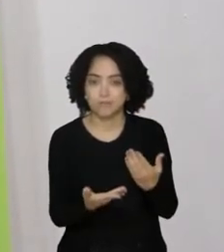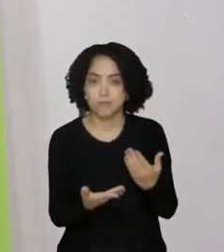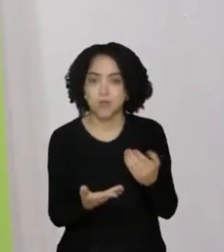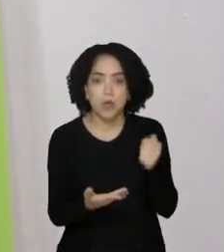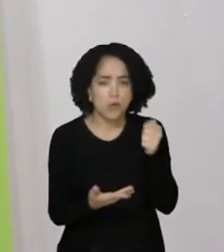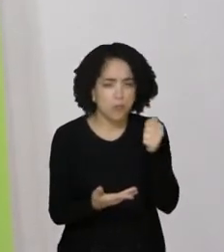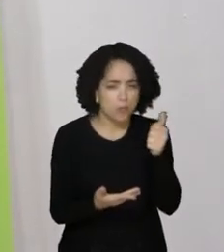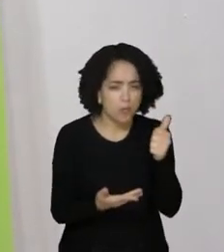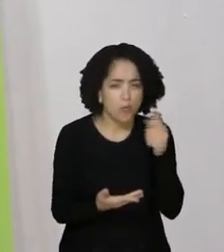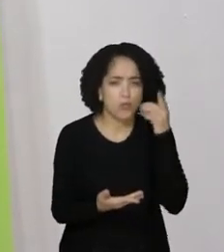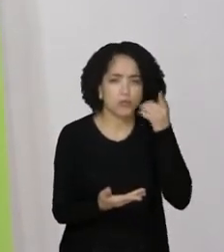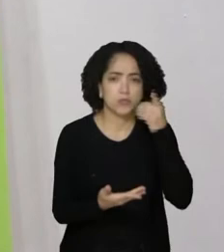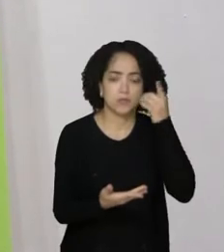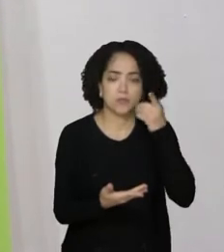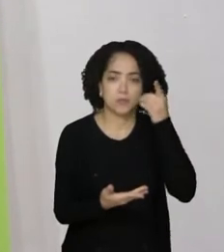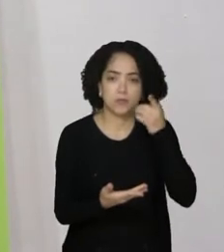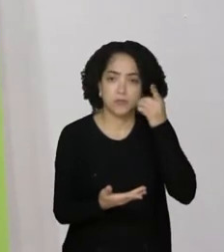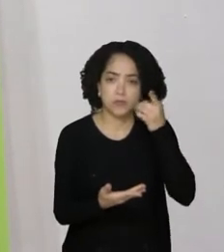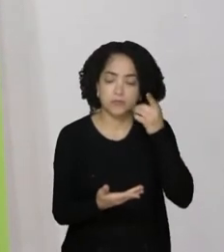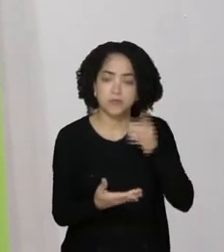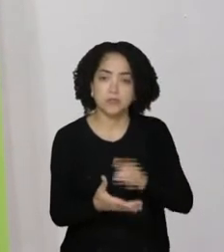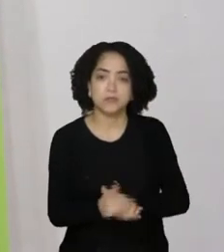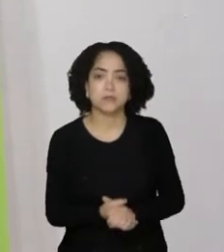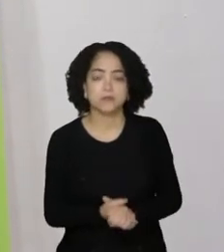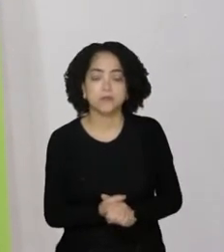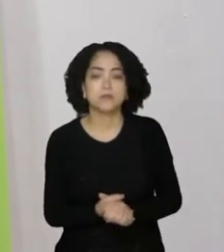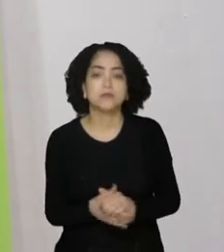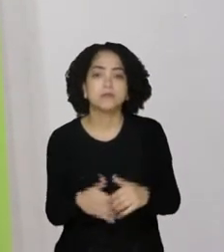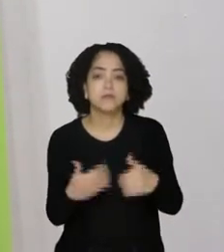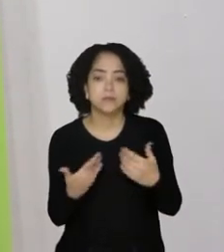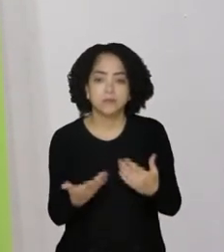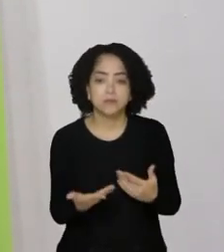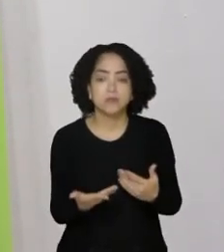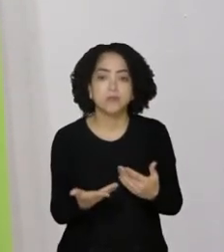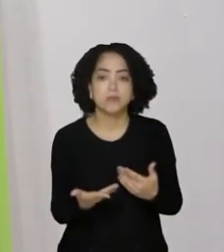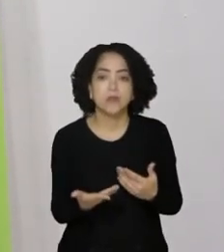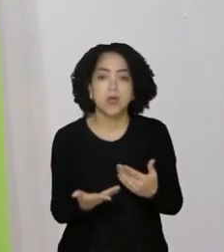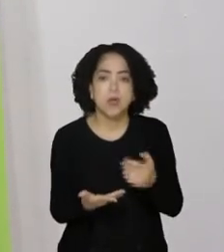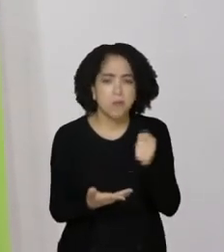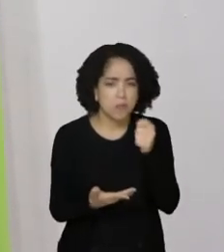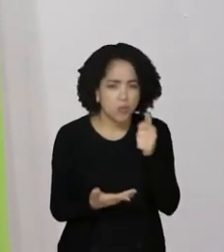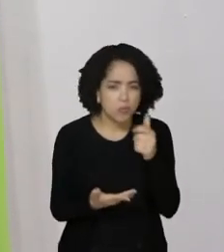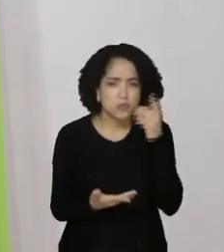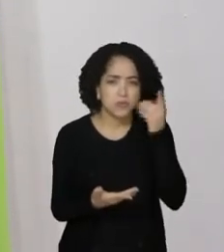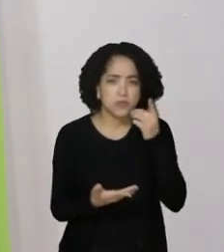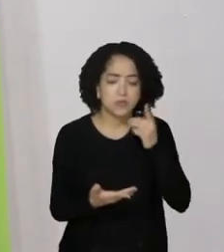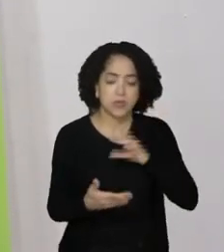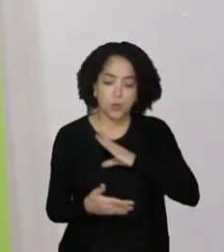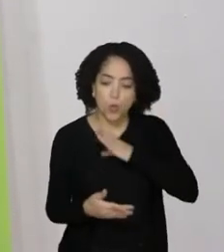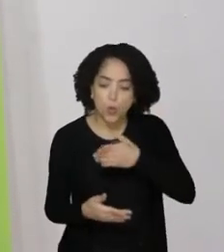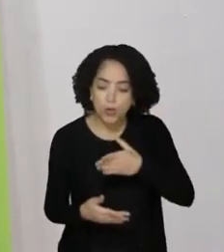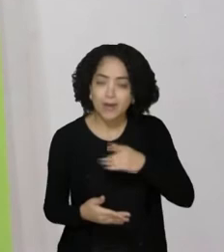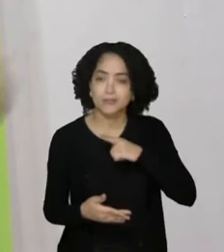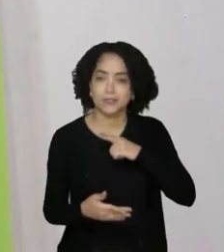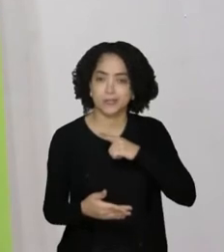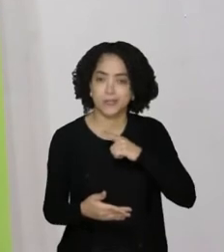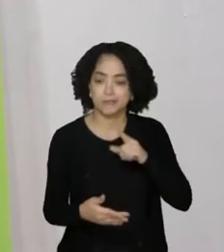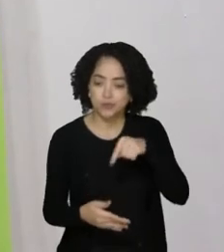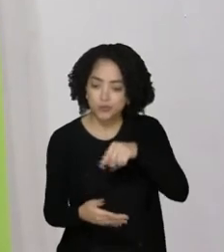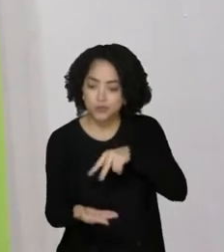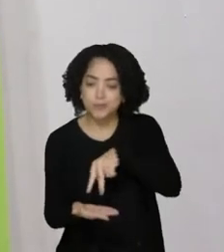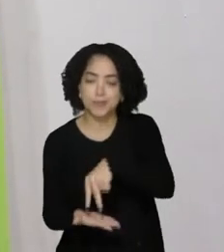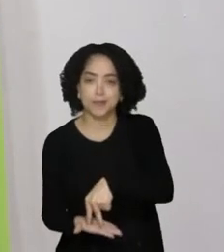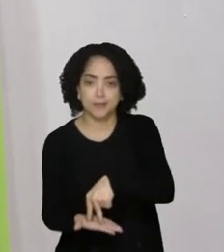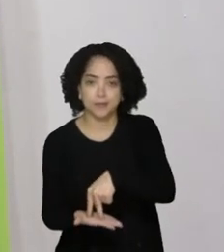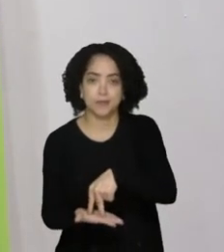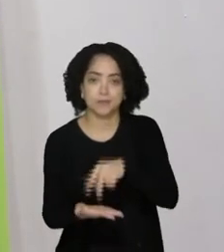aqui olhando para o senhor não olhando para câmara não vou falar olhando para o senhor poucos deputados tem coragem de subir nessa Tribuna aqui ó e fazer